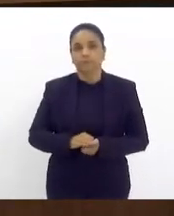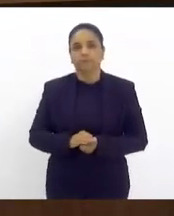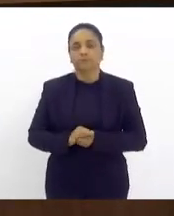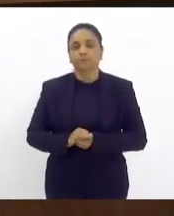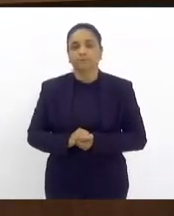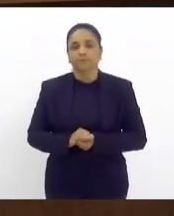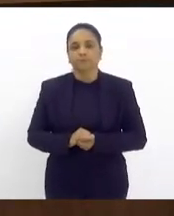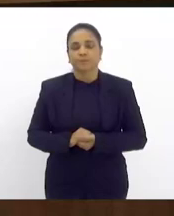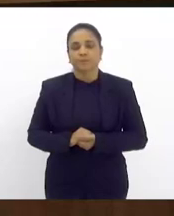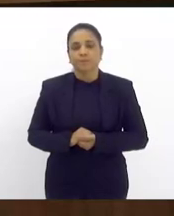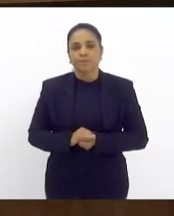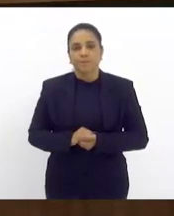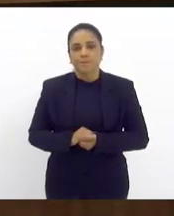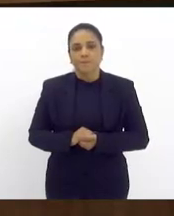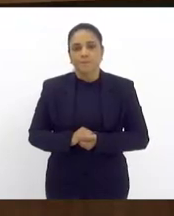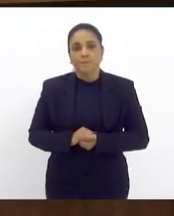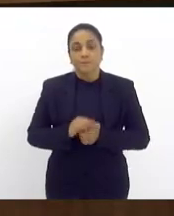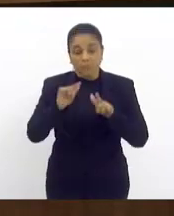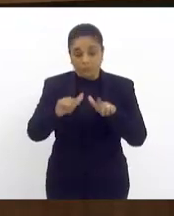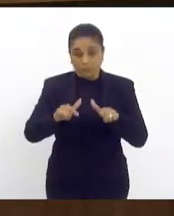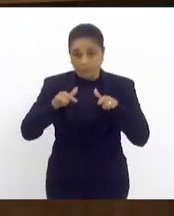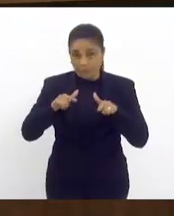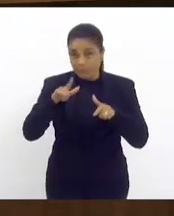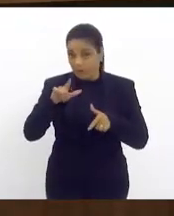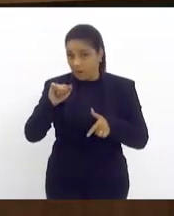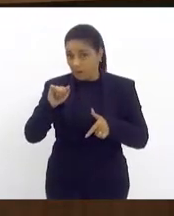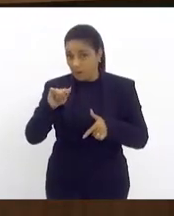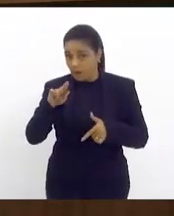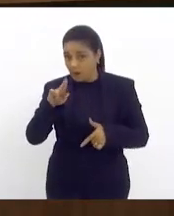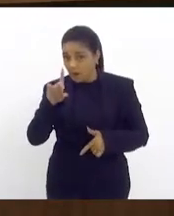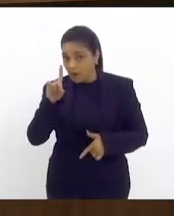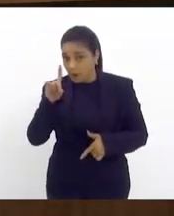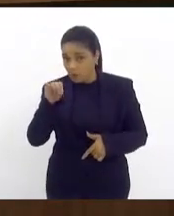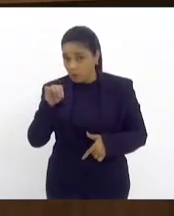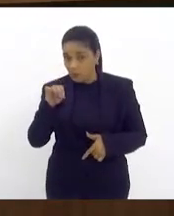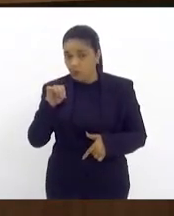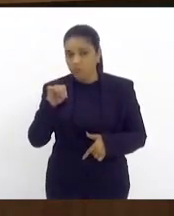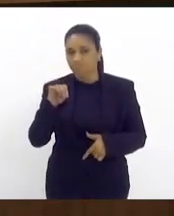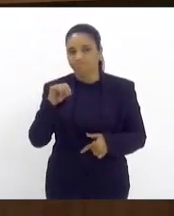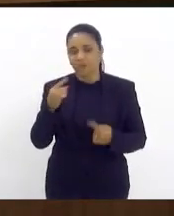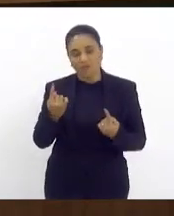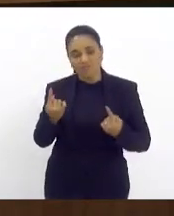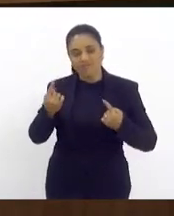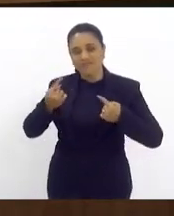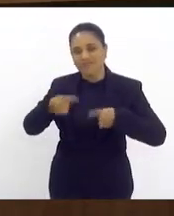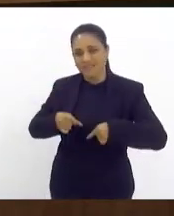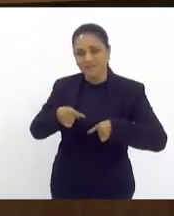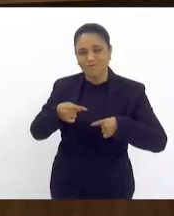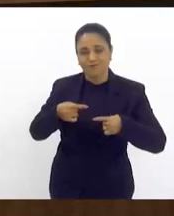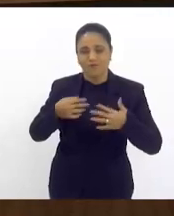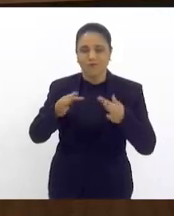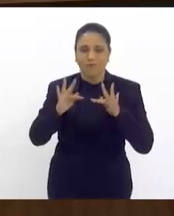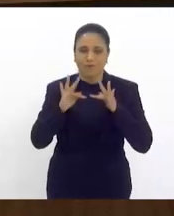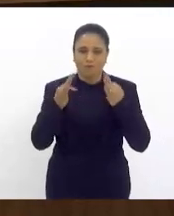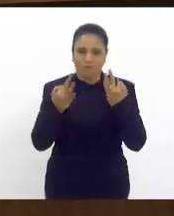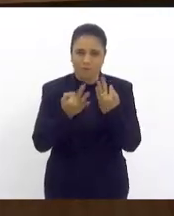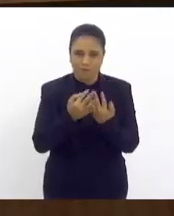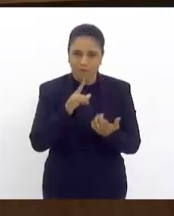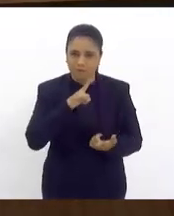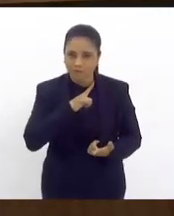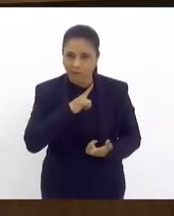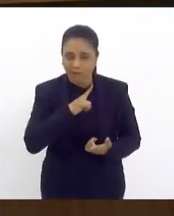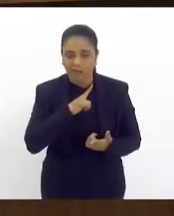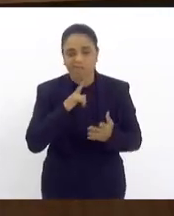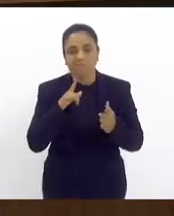esse esse laudo é um desafio para milhares de famílias Principalmente as